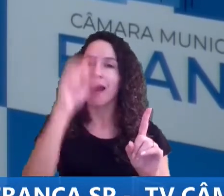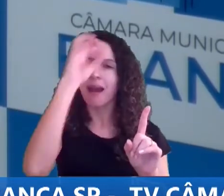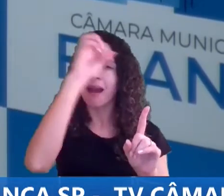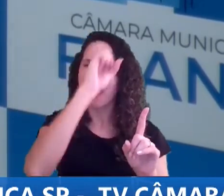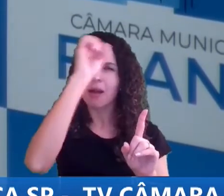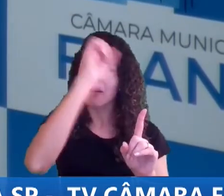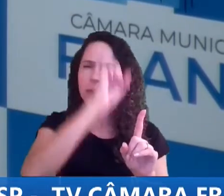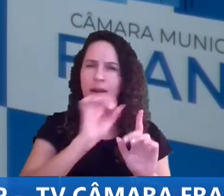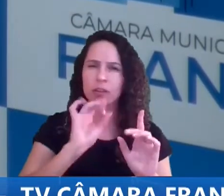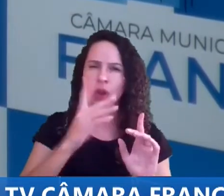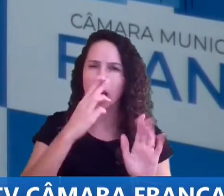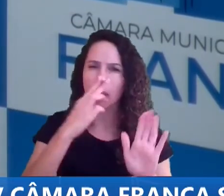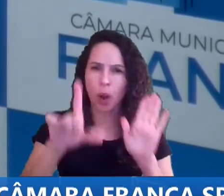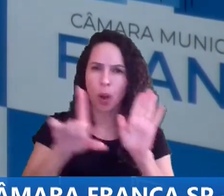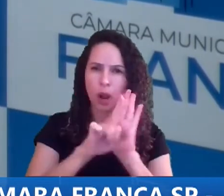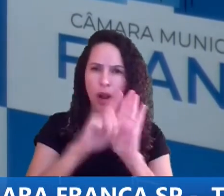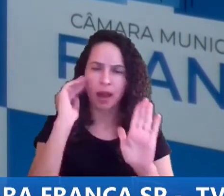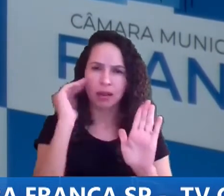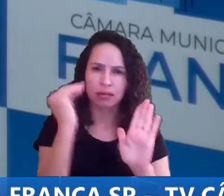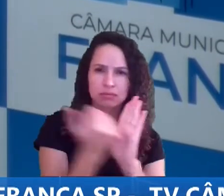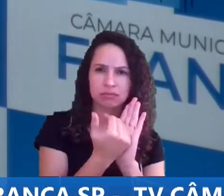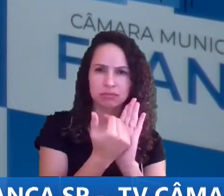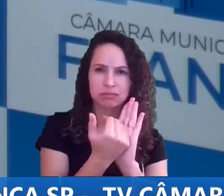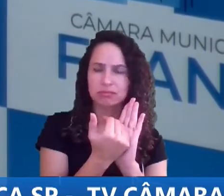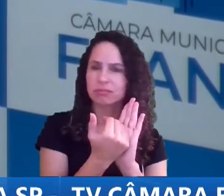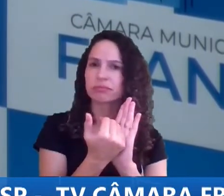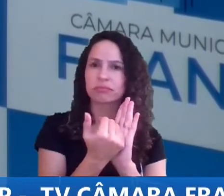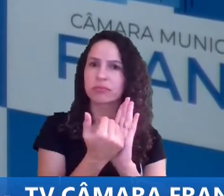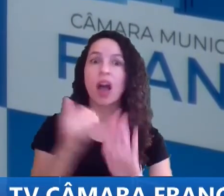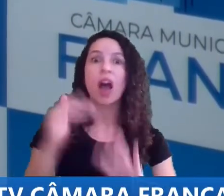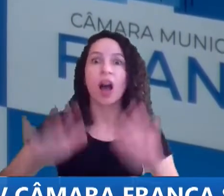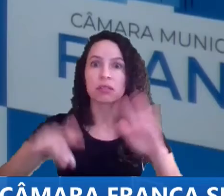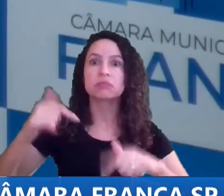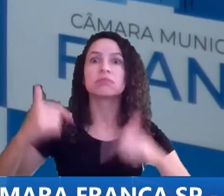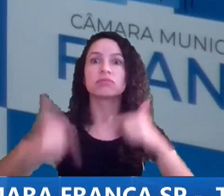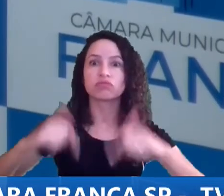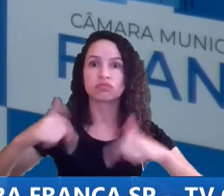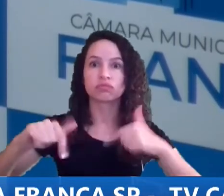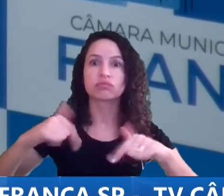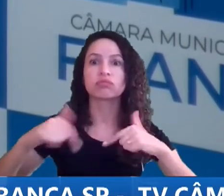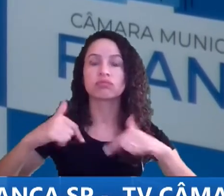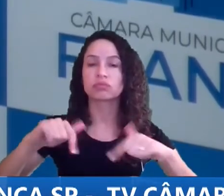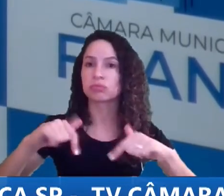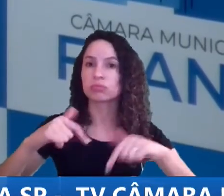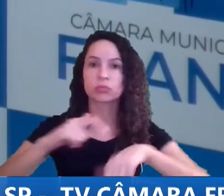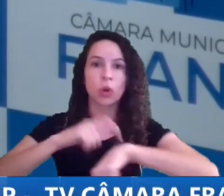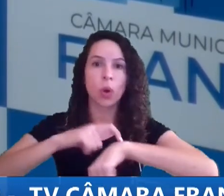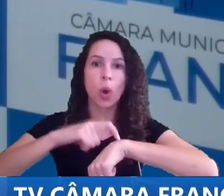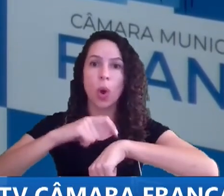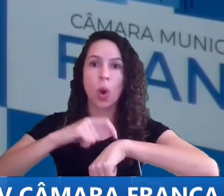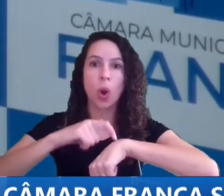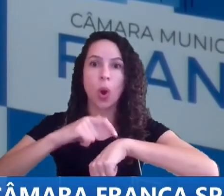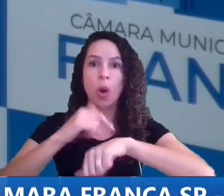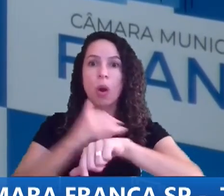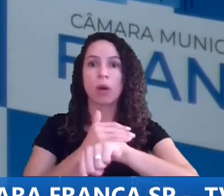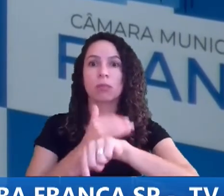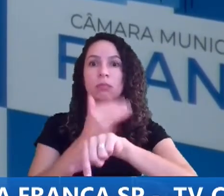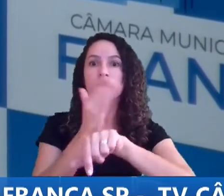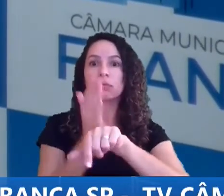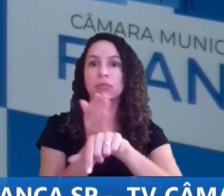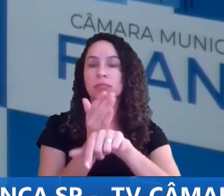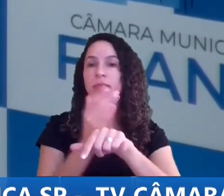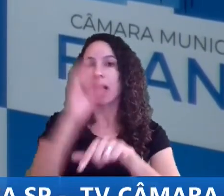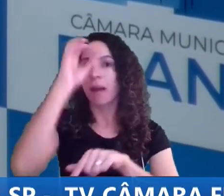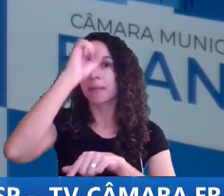com a legislação federal. Ele está ali, às vezes, trabalhando numa jornada de trabalho acima da jornada permitida para um aprendiz, ele não